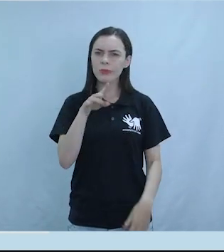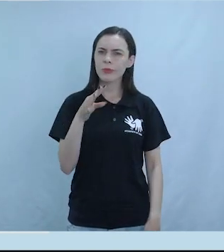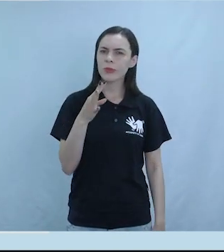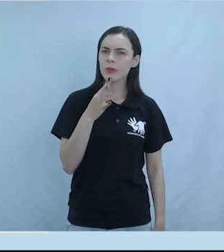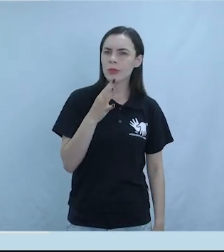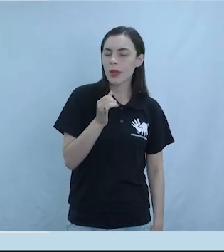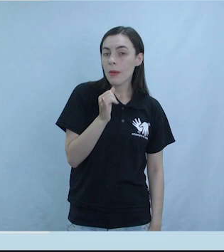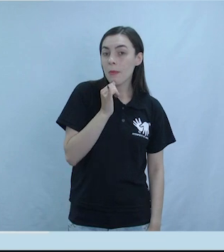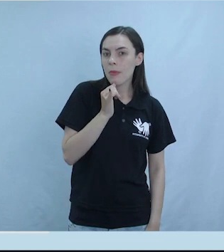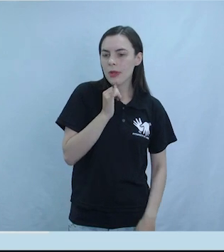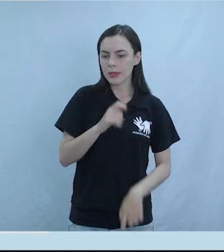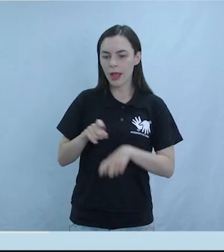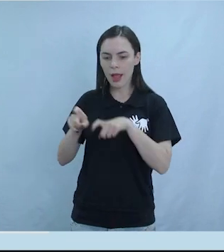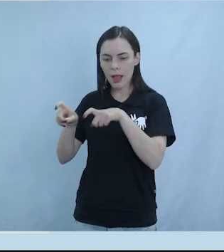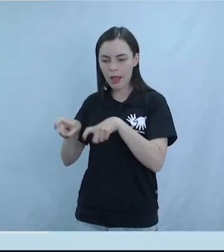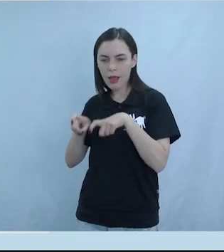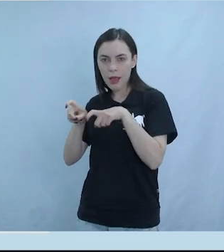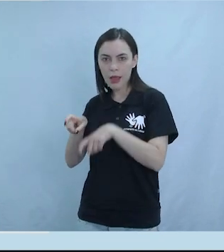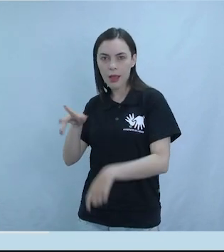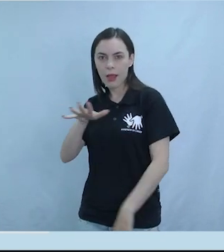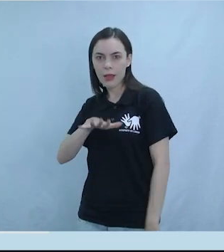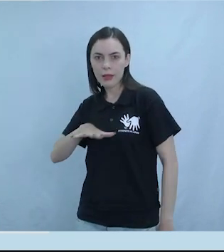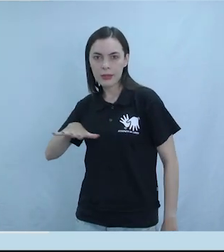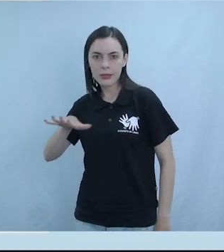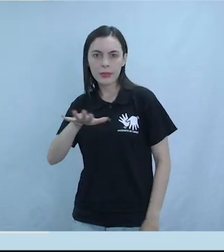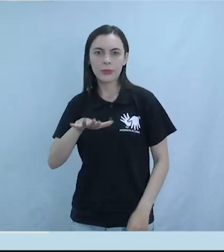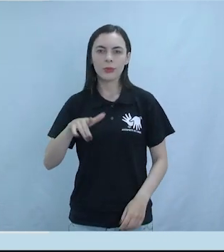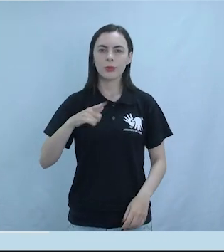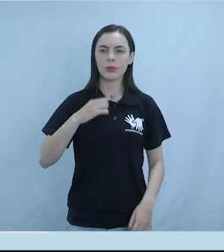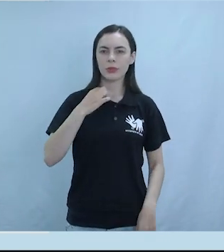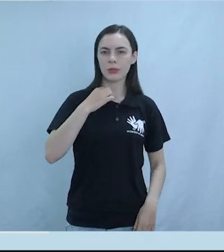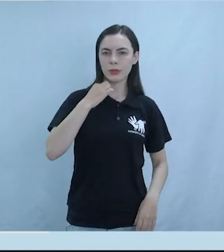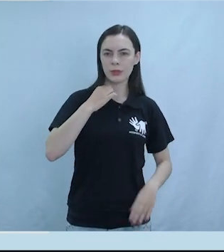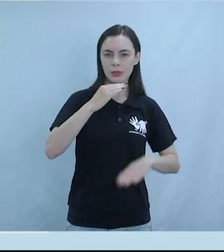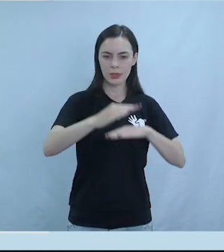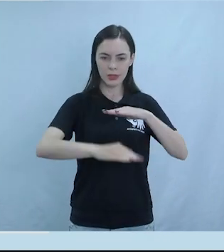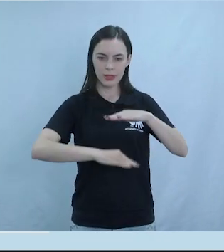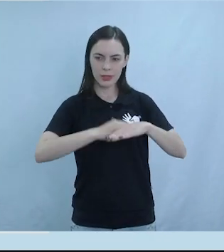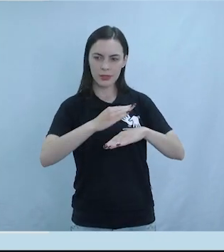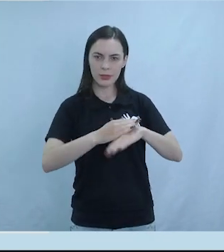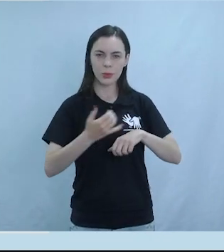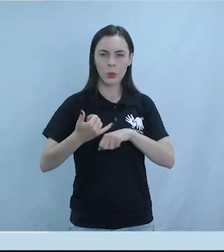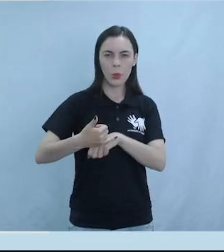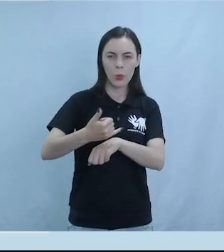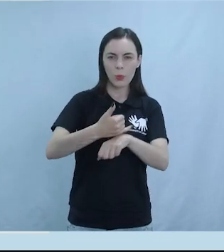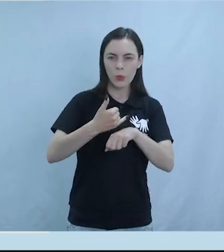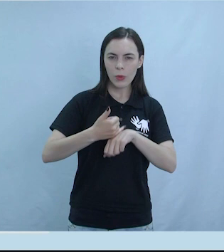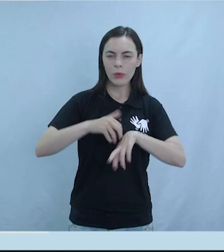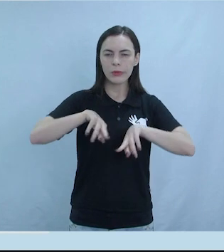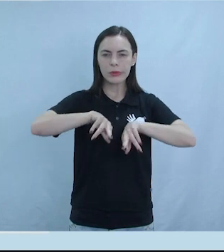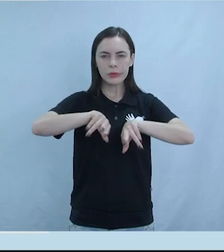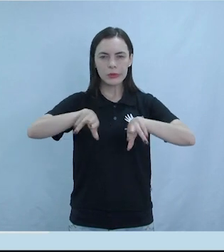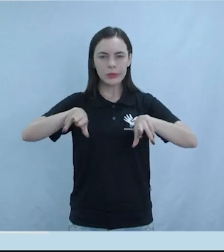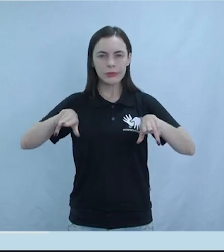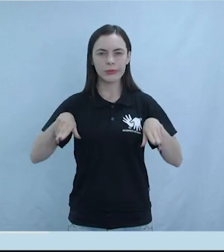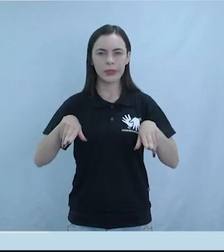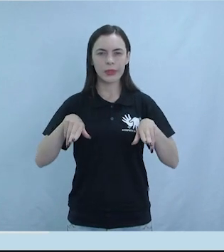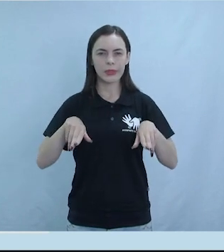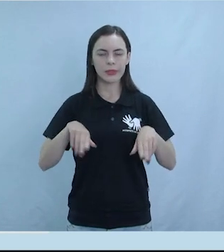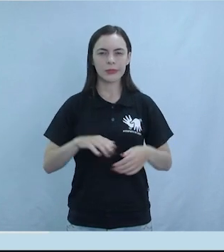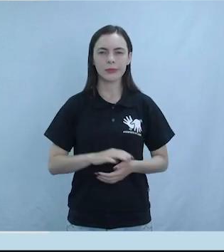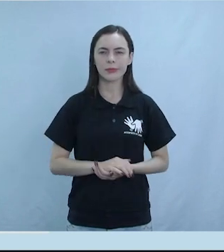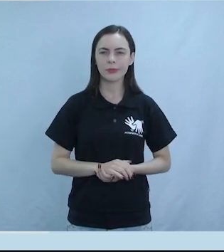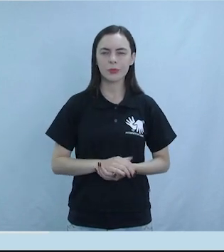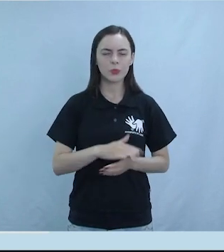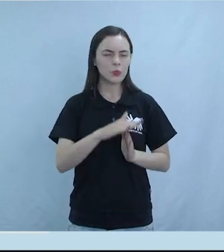conhece. A agricultura, os tecidos, os objetos de metal e tudo mais,